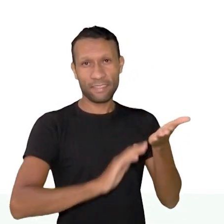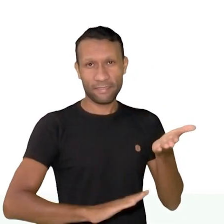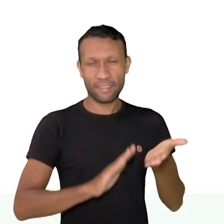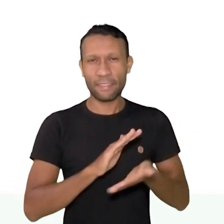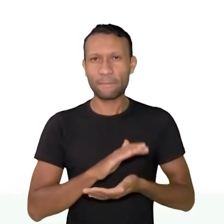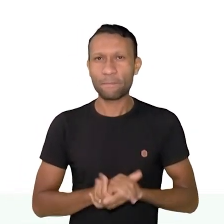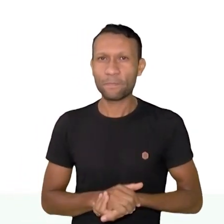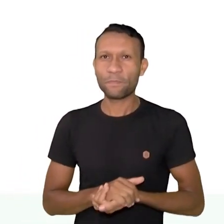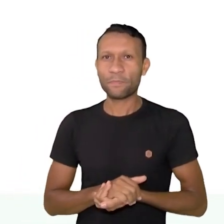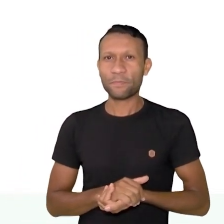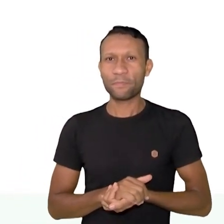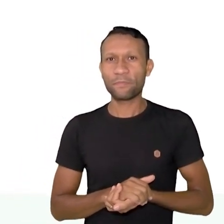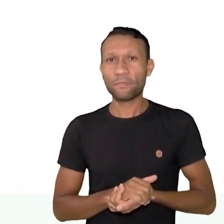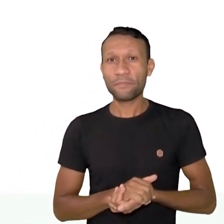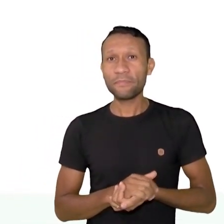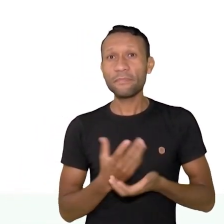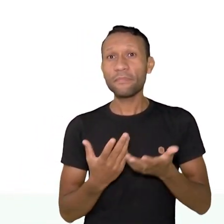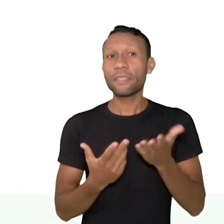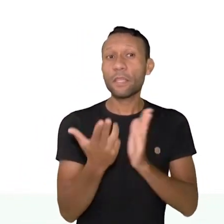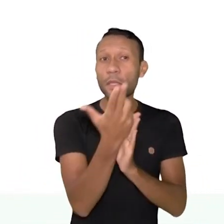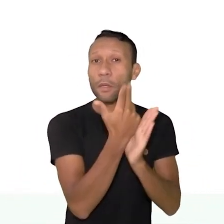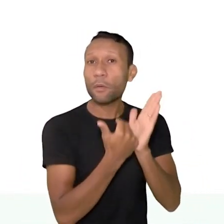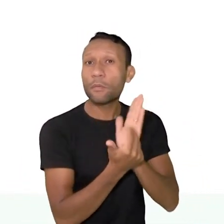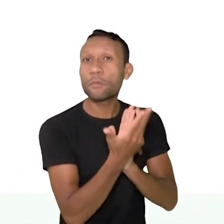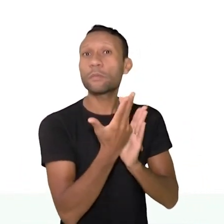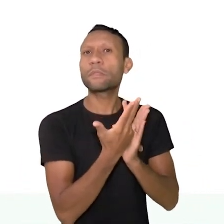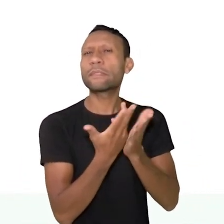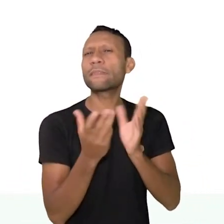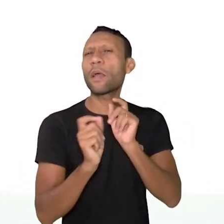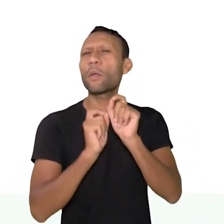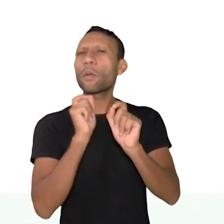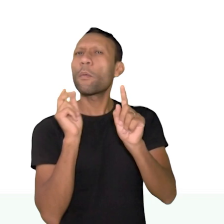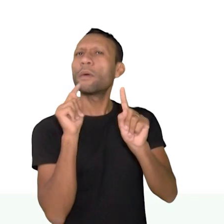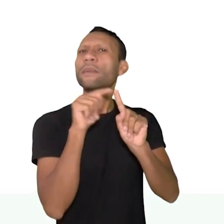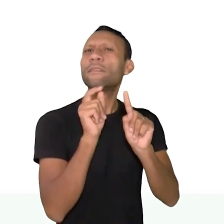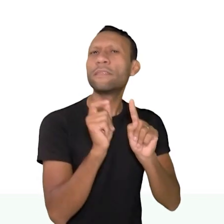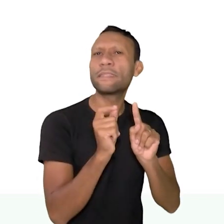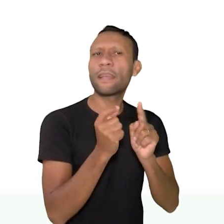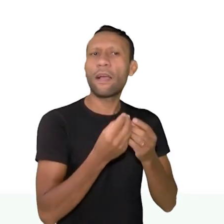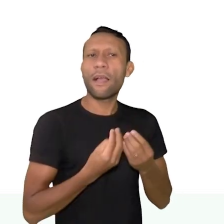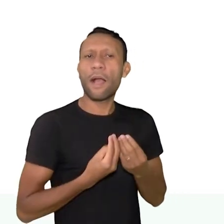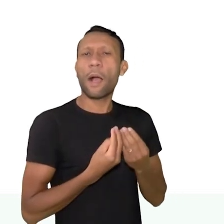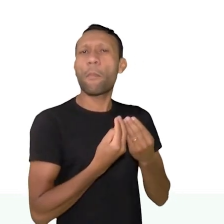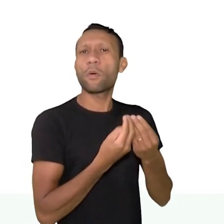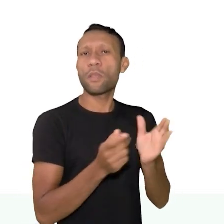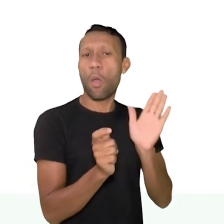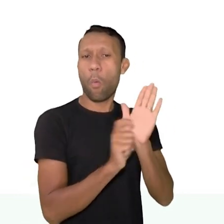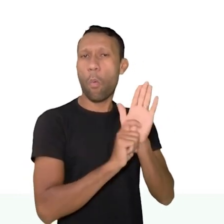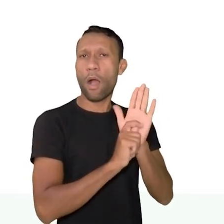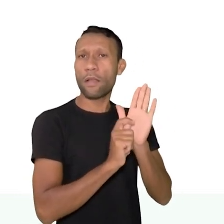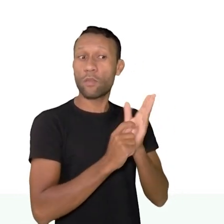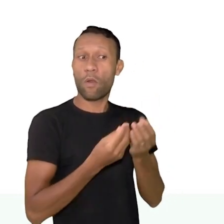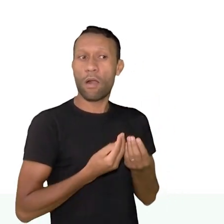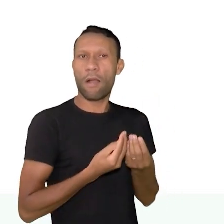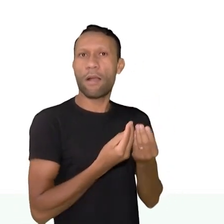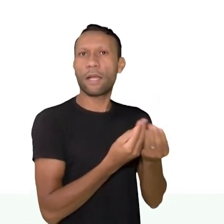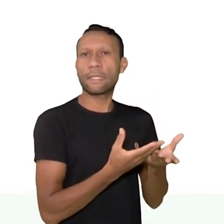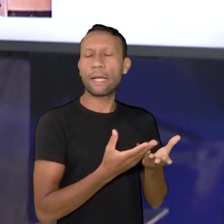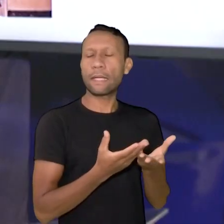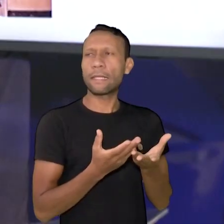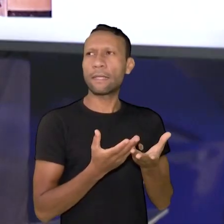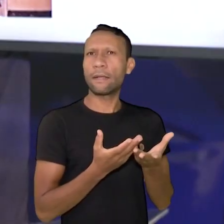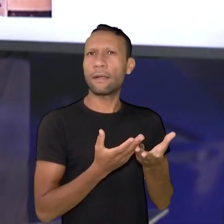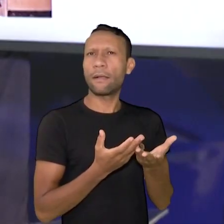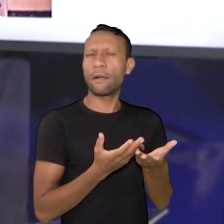alguém oferecendo um entorpecente, uma droga ilícita para você. E a sua